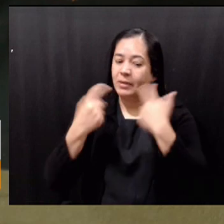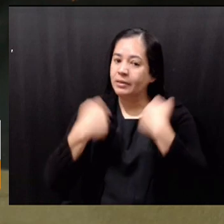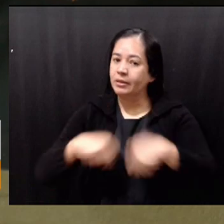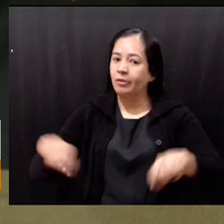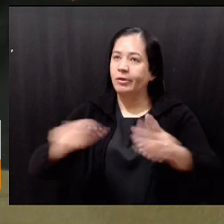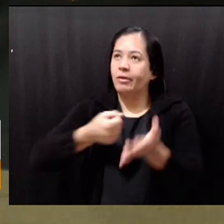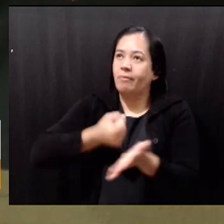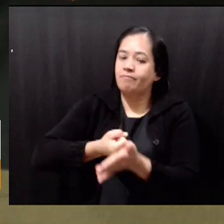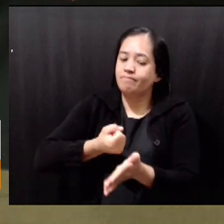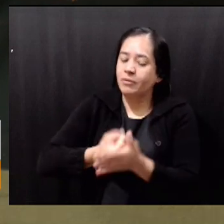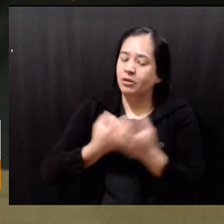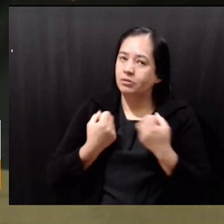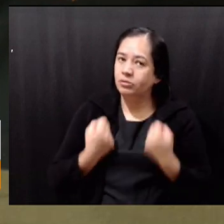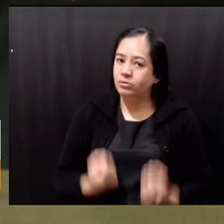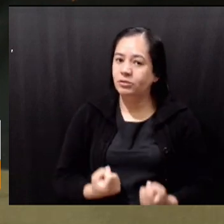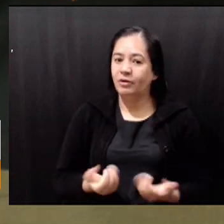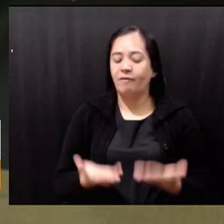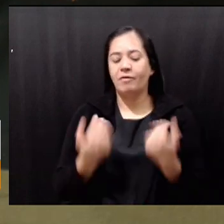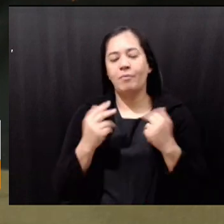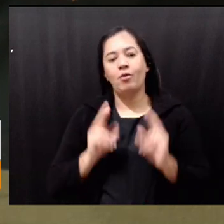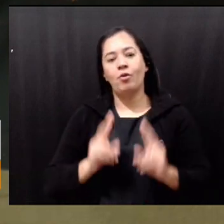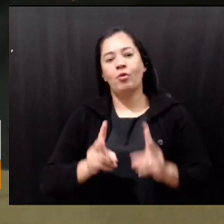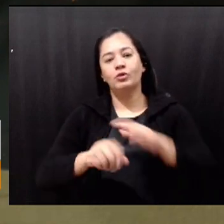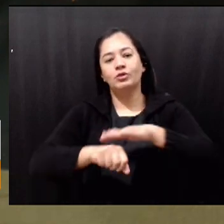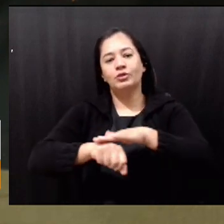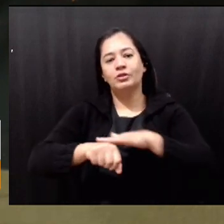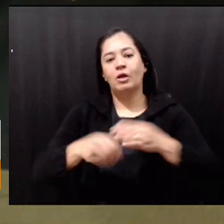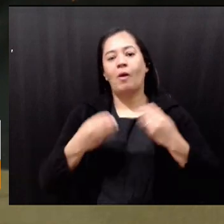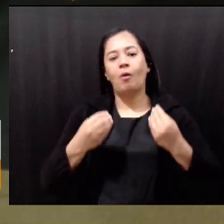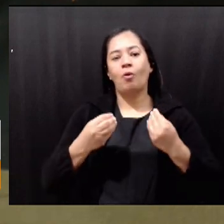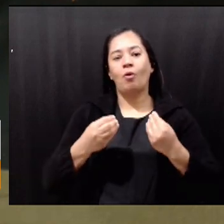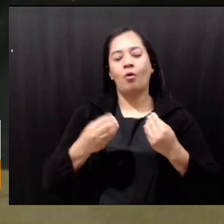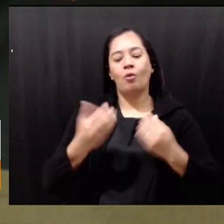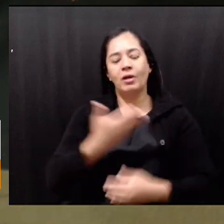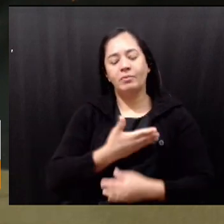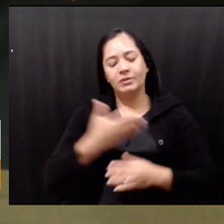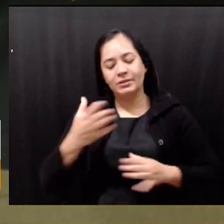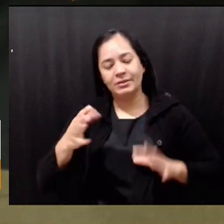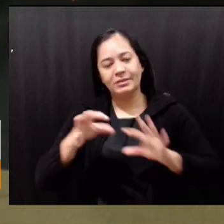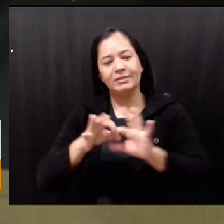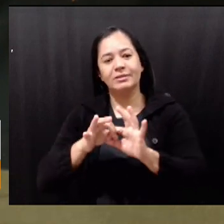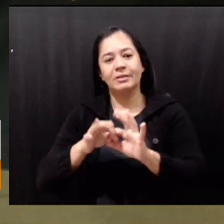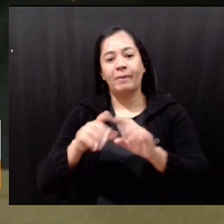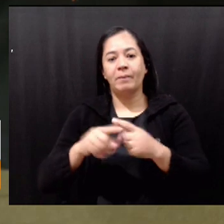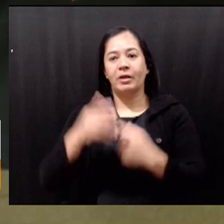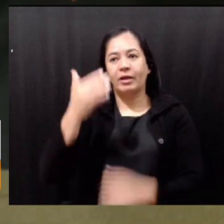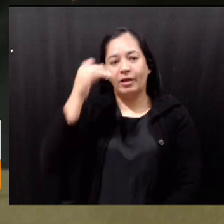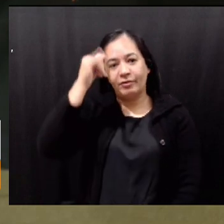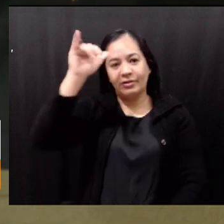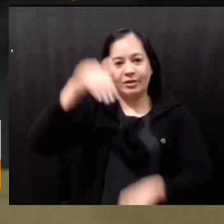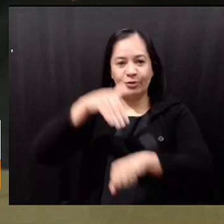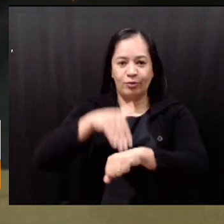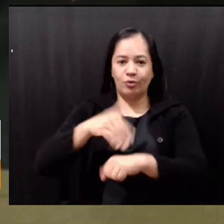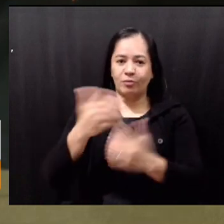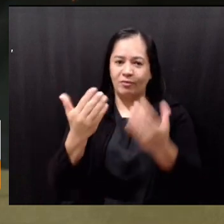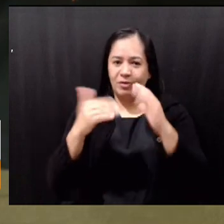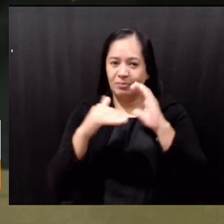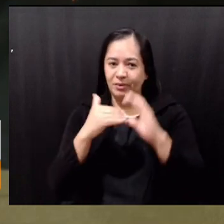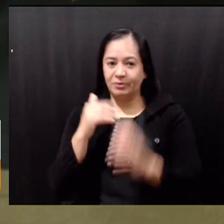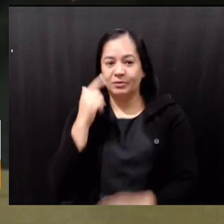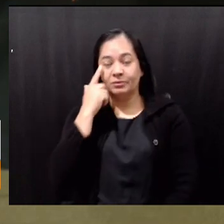continuar essa conversa, entendendo como fortalecer essas amizades sem culpa. Manda pra gente sua mensagem. Produção, já prepara a mensagem